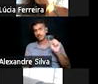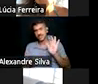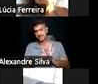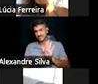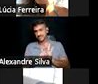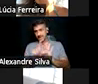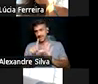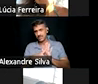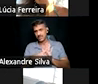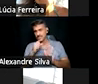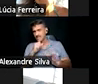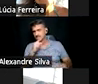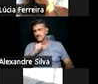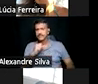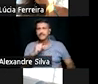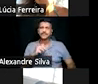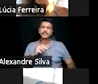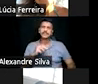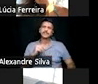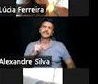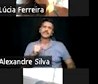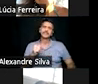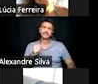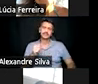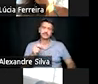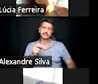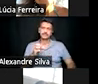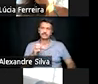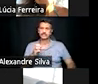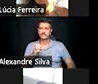acho que esse é que é o problema principal.